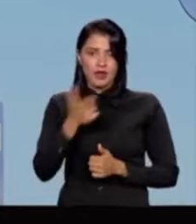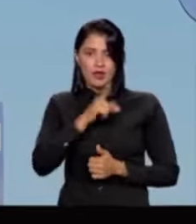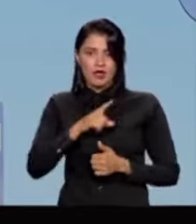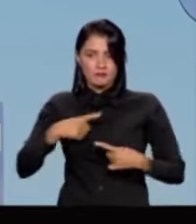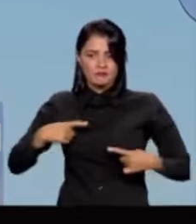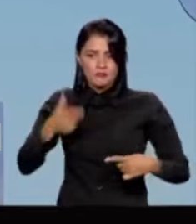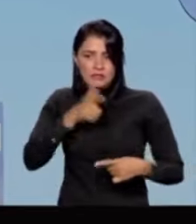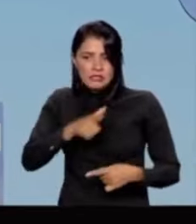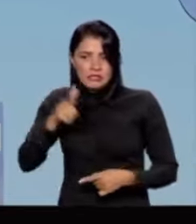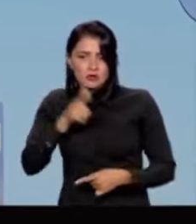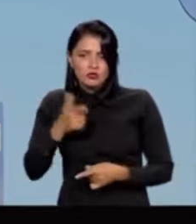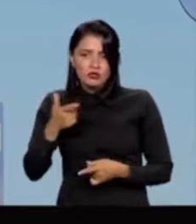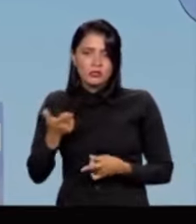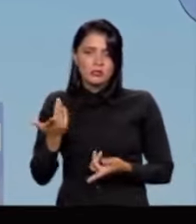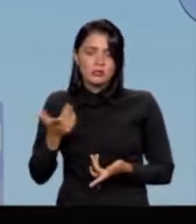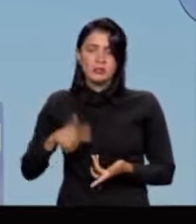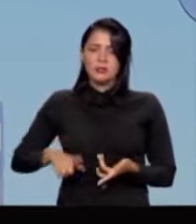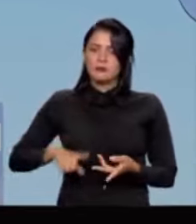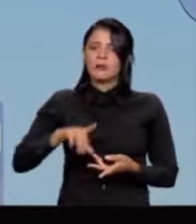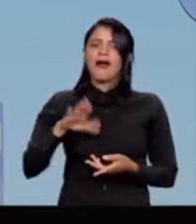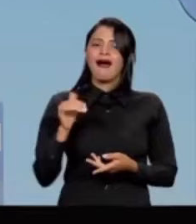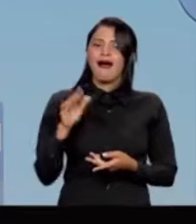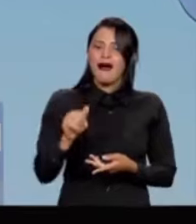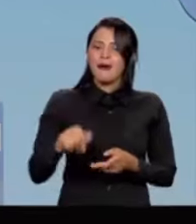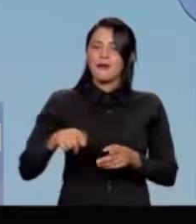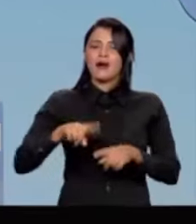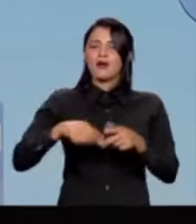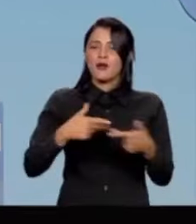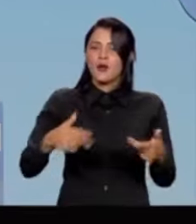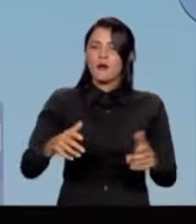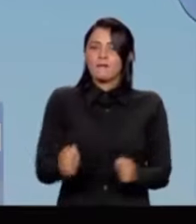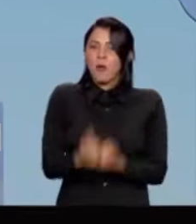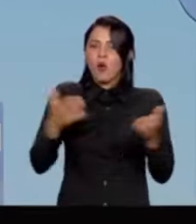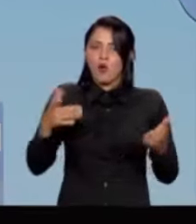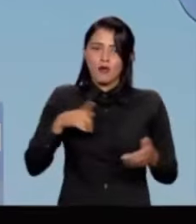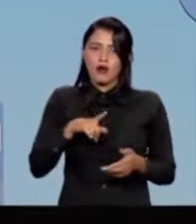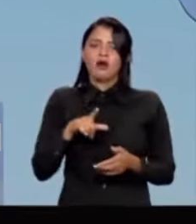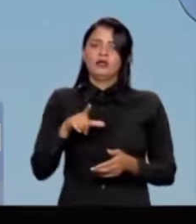ainda mais o enfrentamento da mudança do clima.